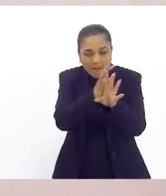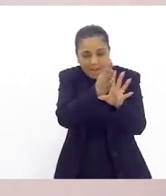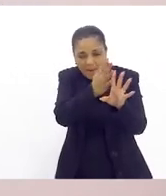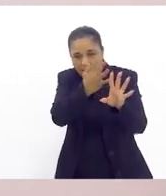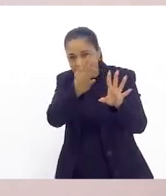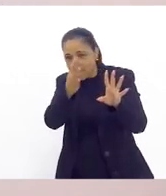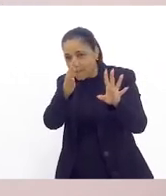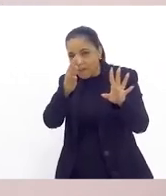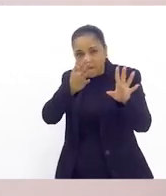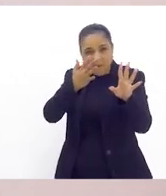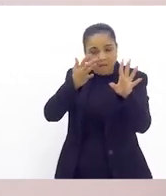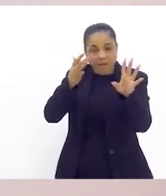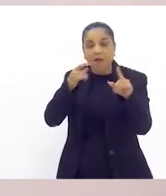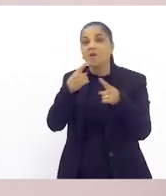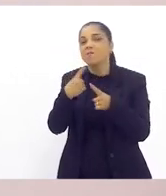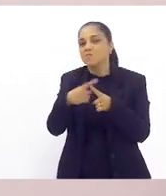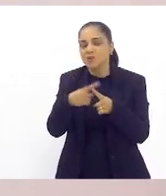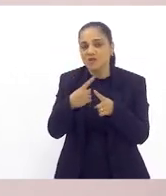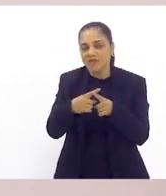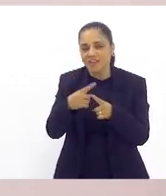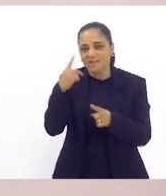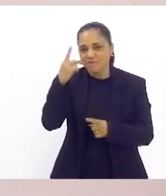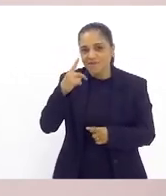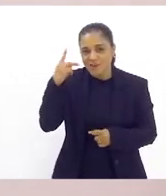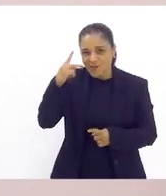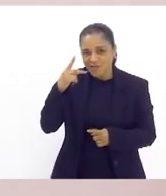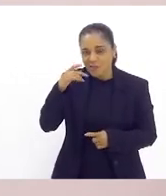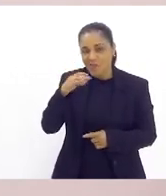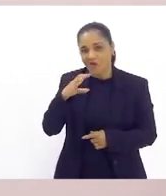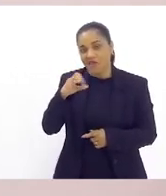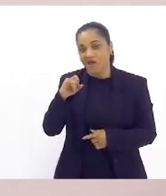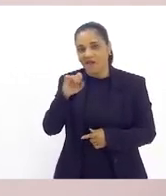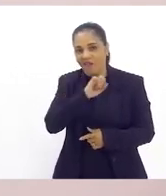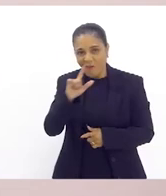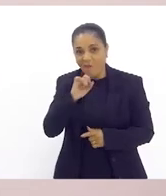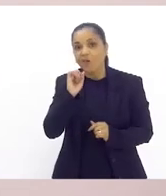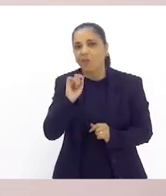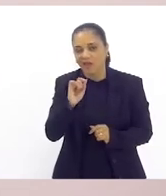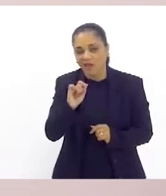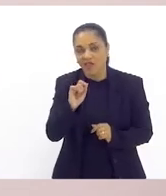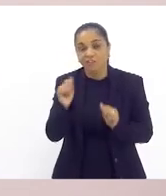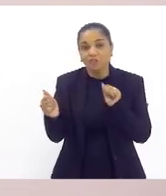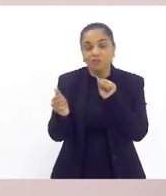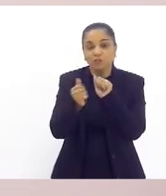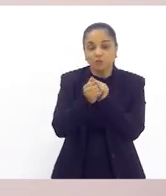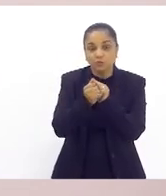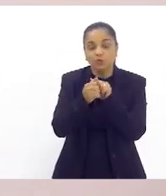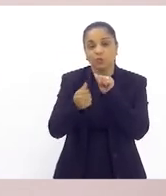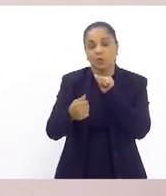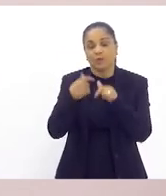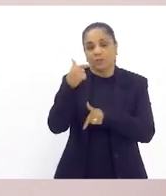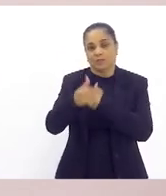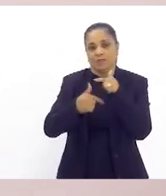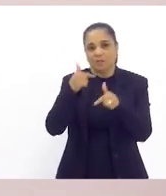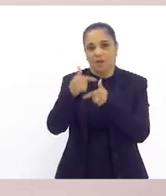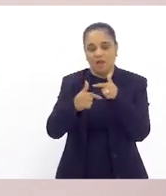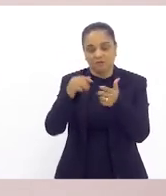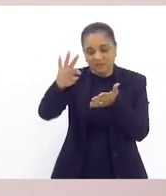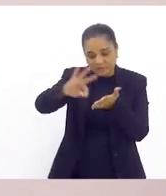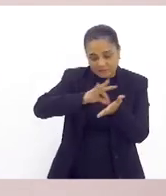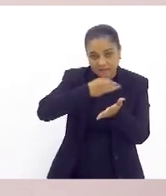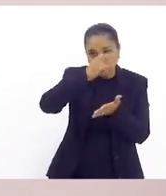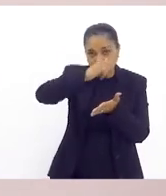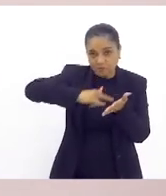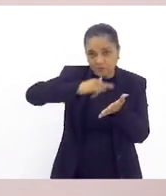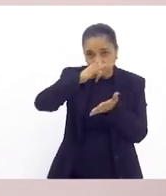segunda maior fila sabe por quê virando Caio a primeira maior fila da história da cidade foi quando você junto comigo fez uma uma baixa assinado